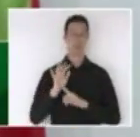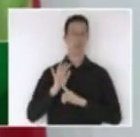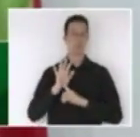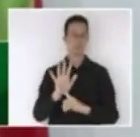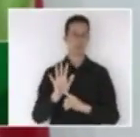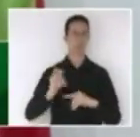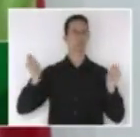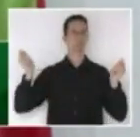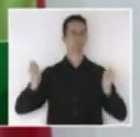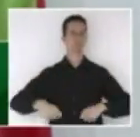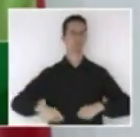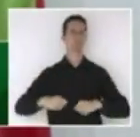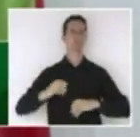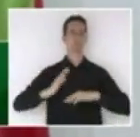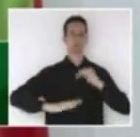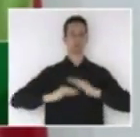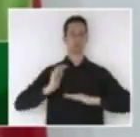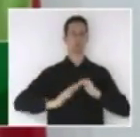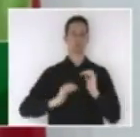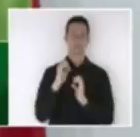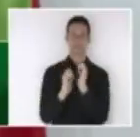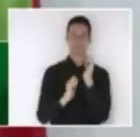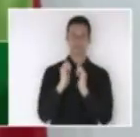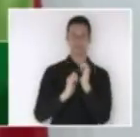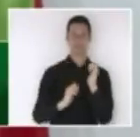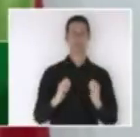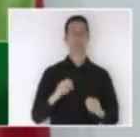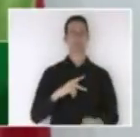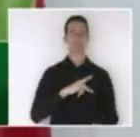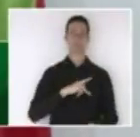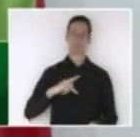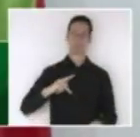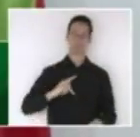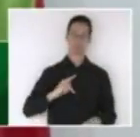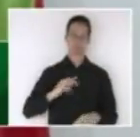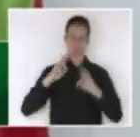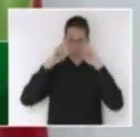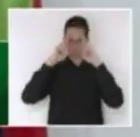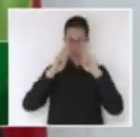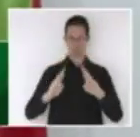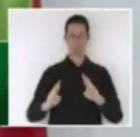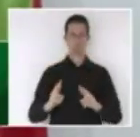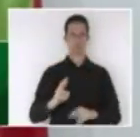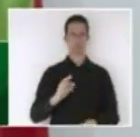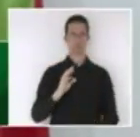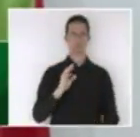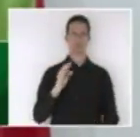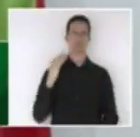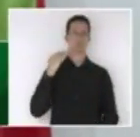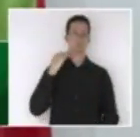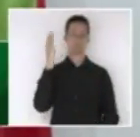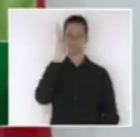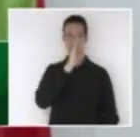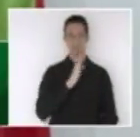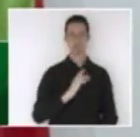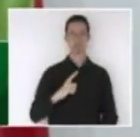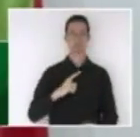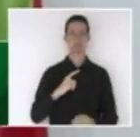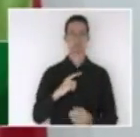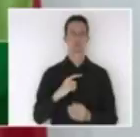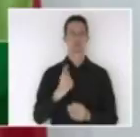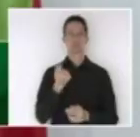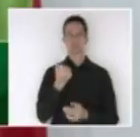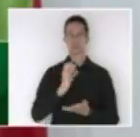públicas respeitadas, como é o Banco do Brasil, financiava a agricultura, financiava nossas empresas, desenvolvia o